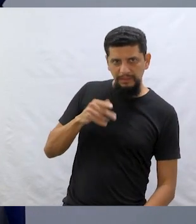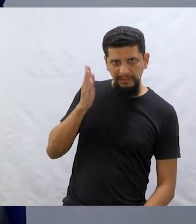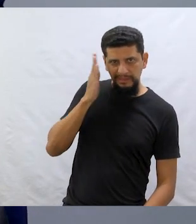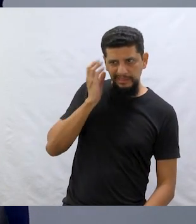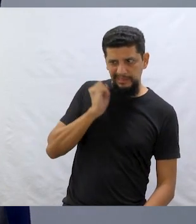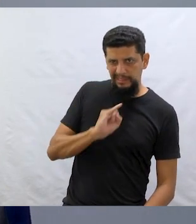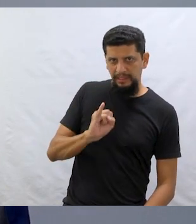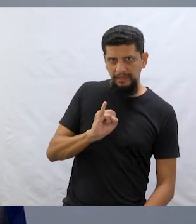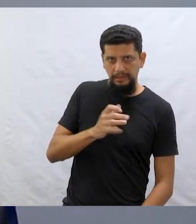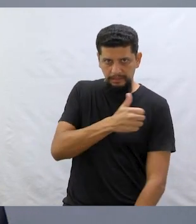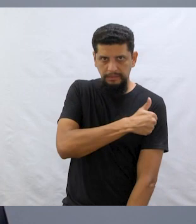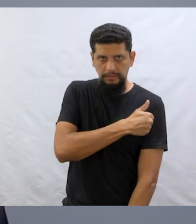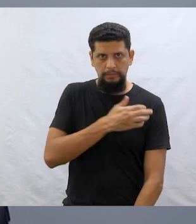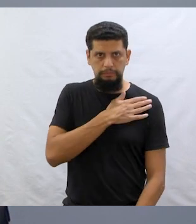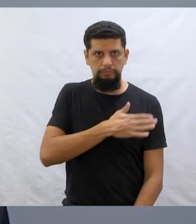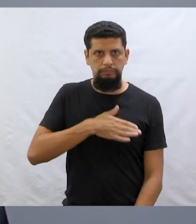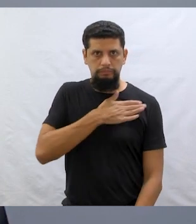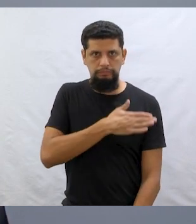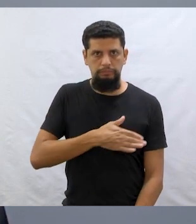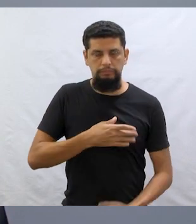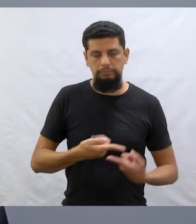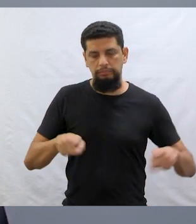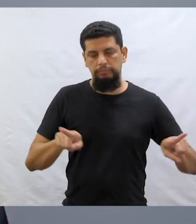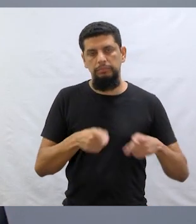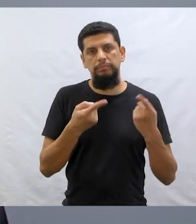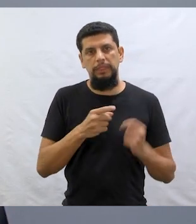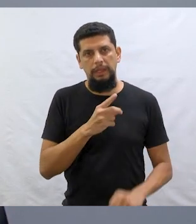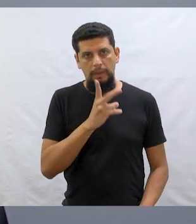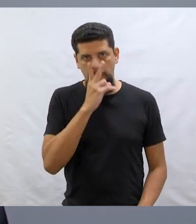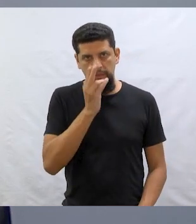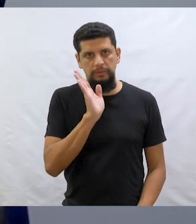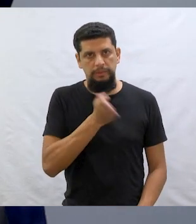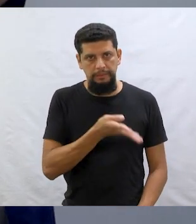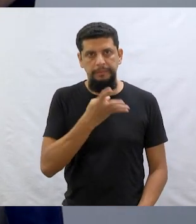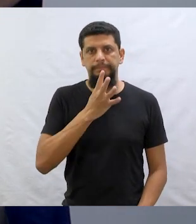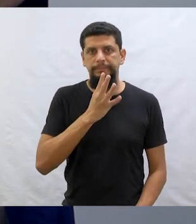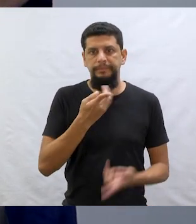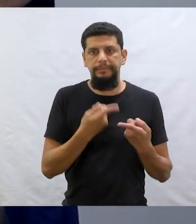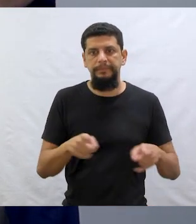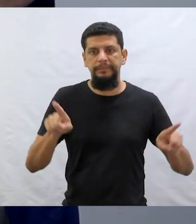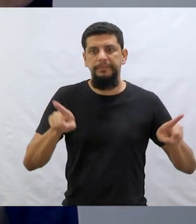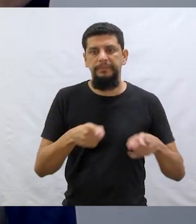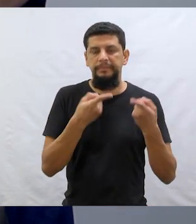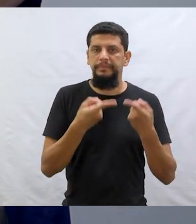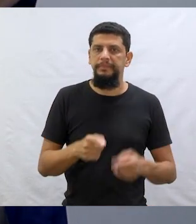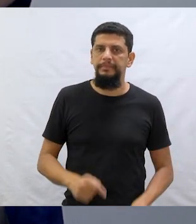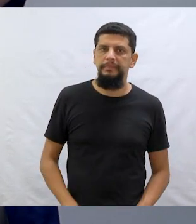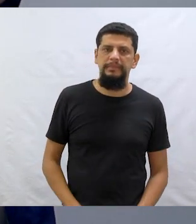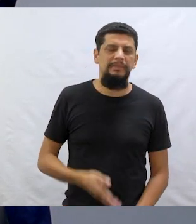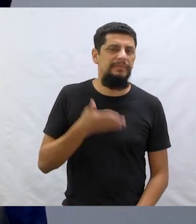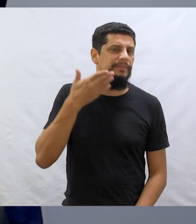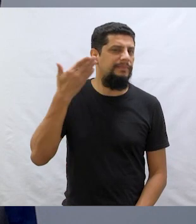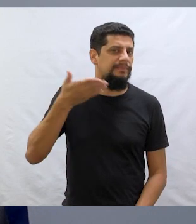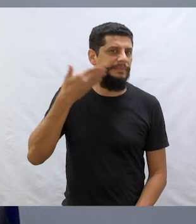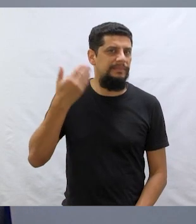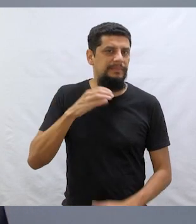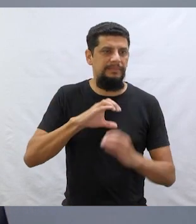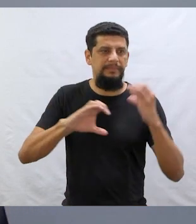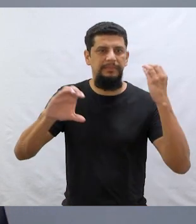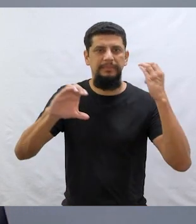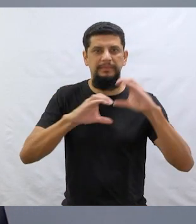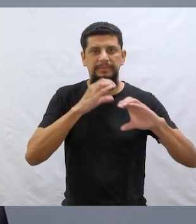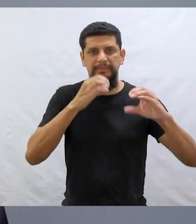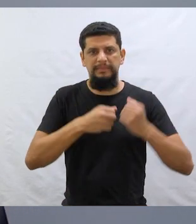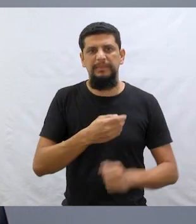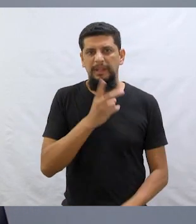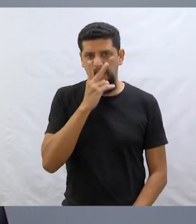será que eles vão gostar da musiquinha? Eu acho que eles conhecem essa musiquinha. É uma musiquinha bem fácil de